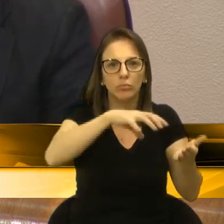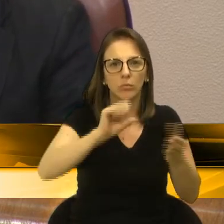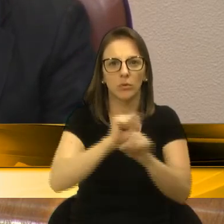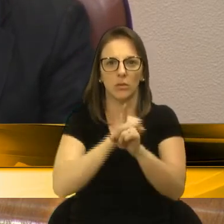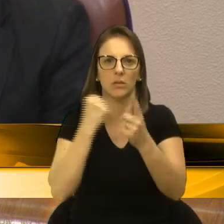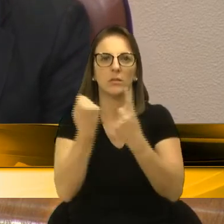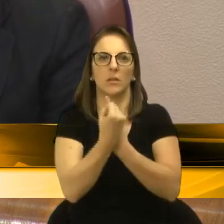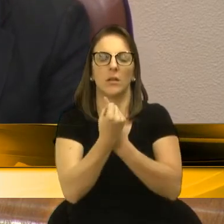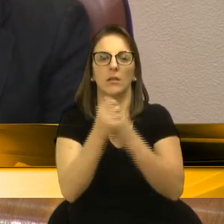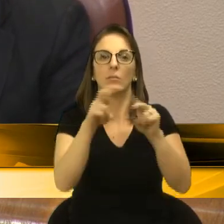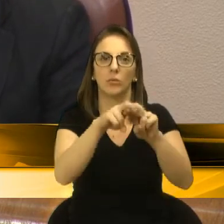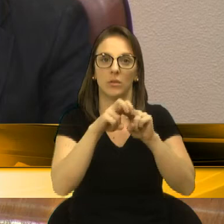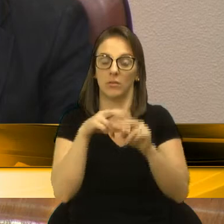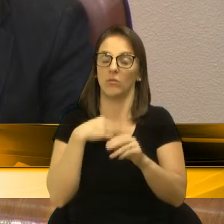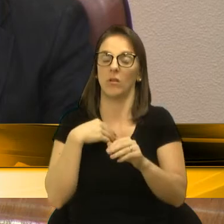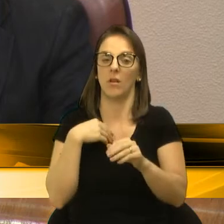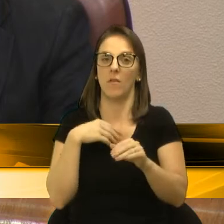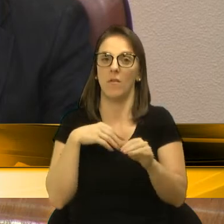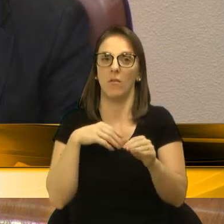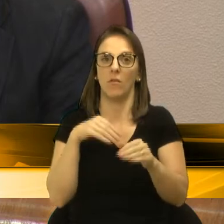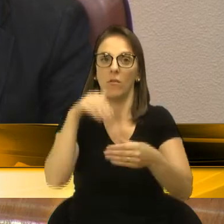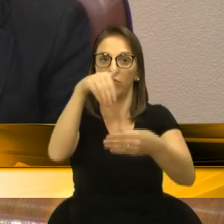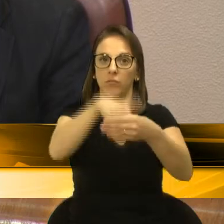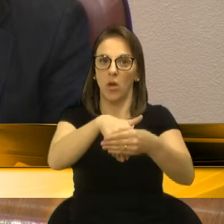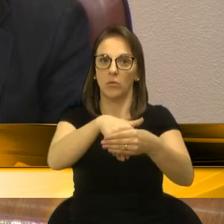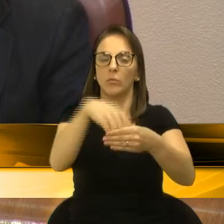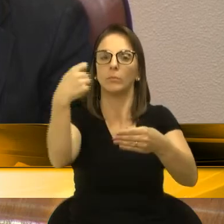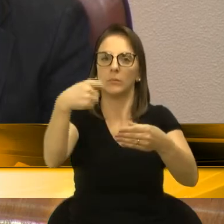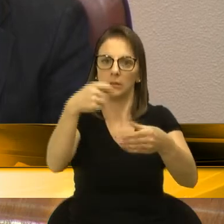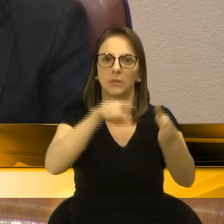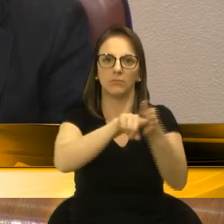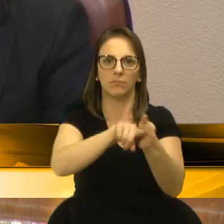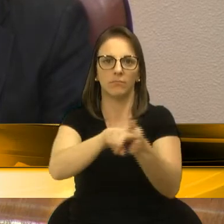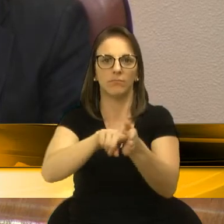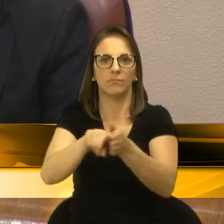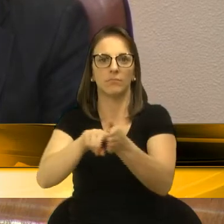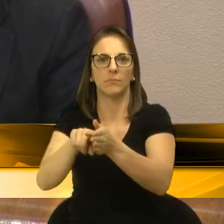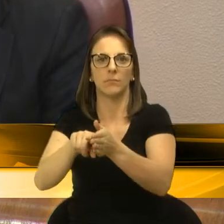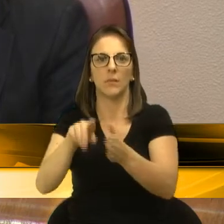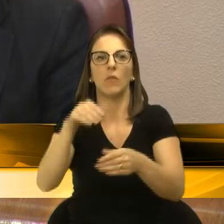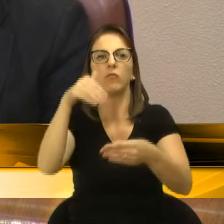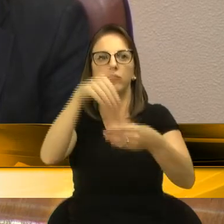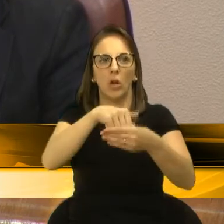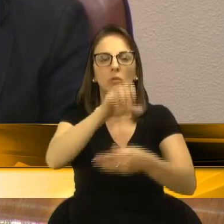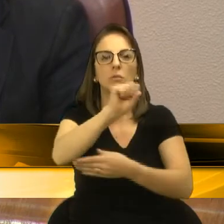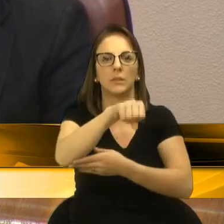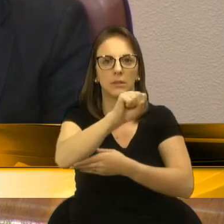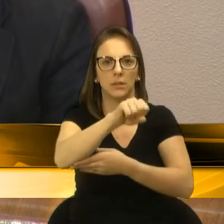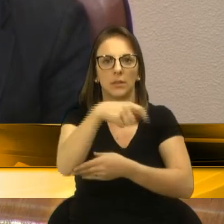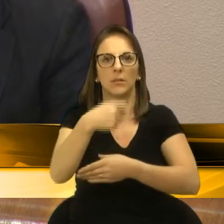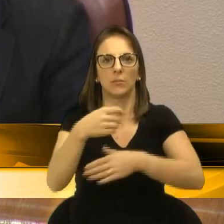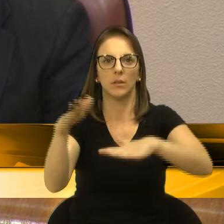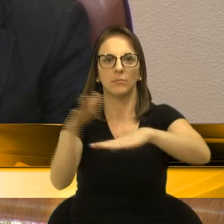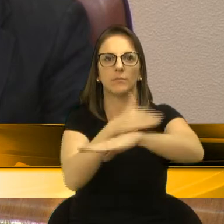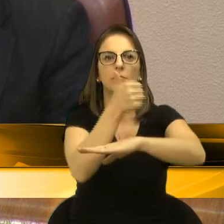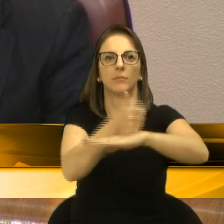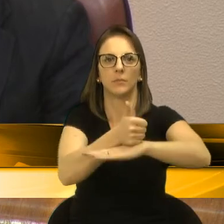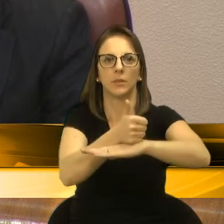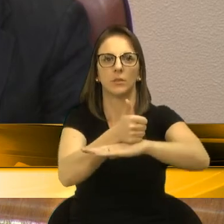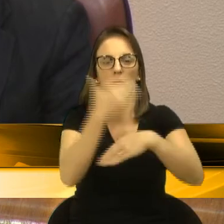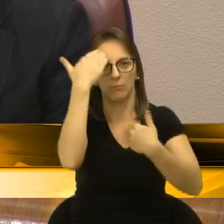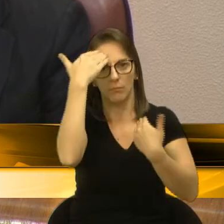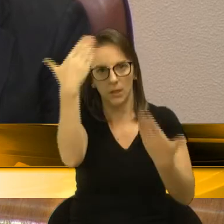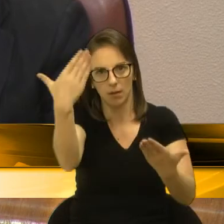devido a isso, voto pela investigação dessa peça. Voto, sim, pela admissibilidade do impeachment. Muito obrigado, senhor